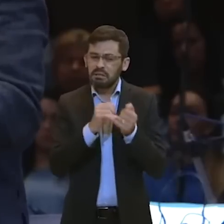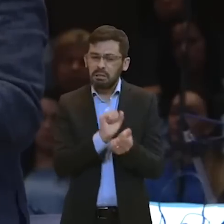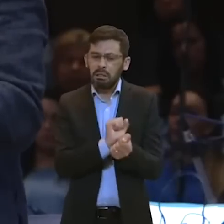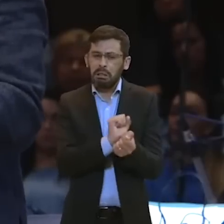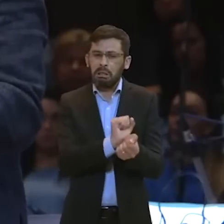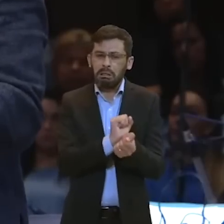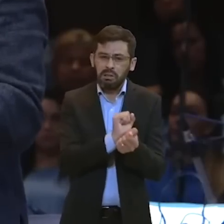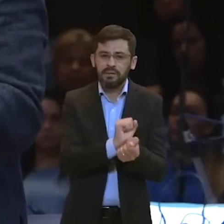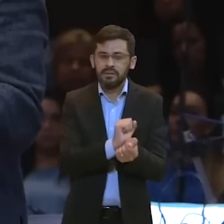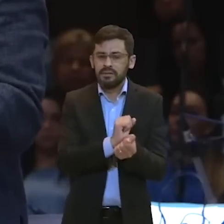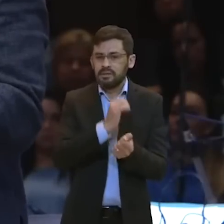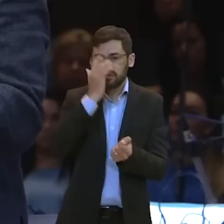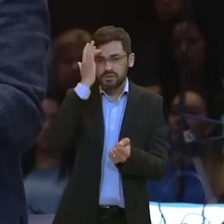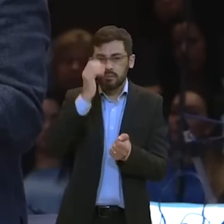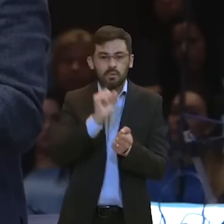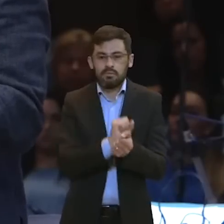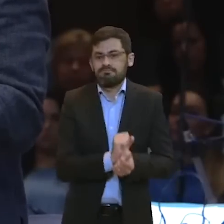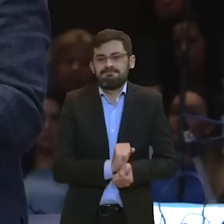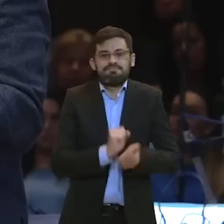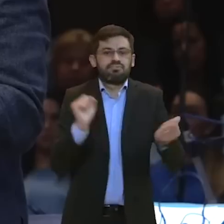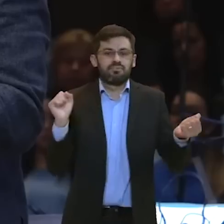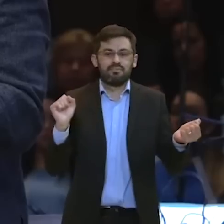como sair disso.